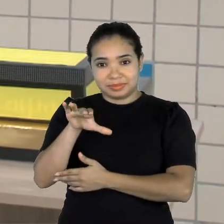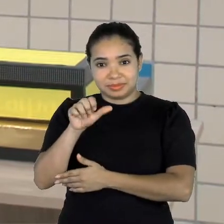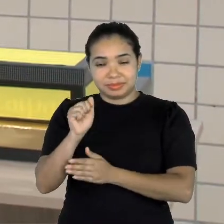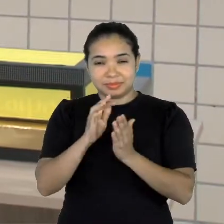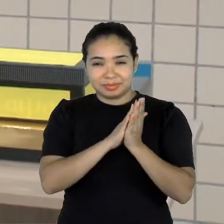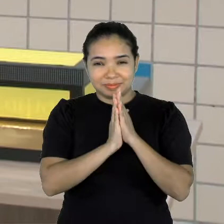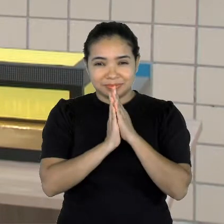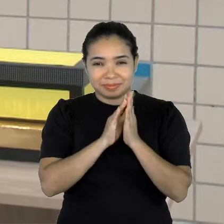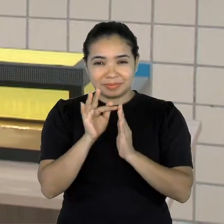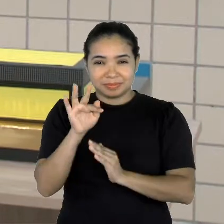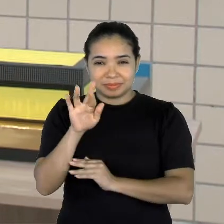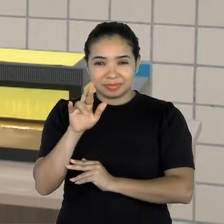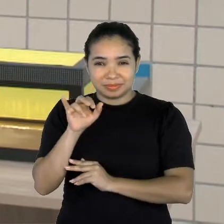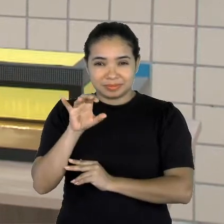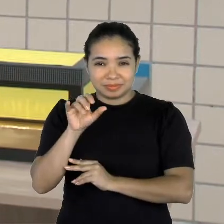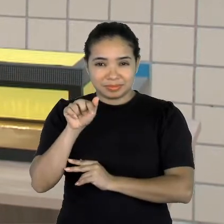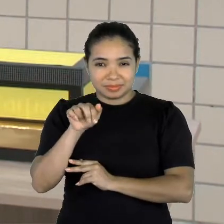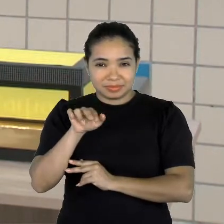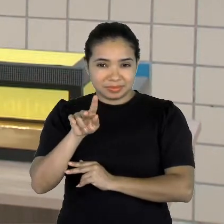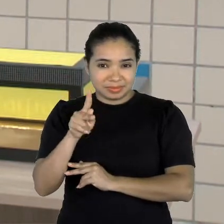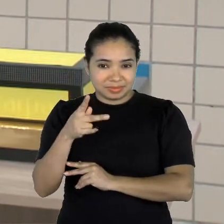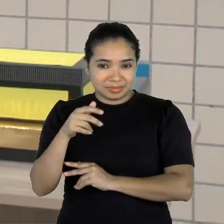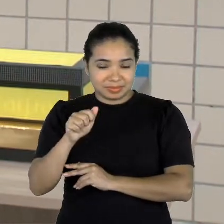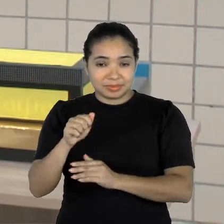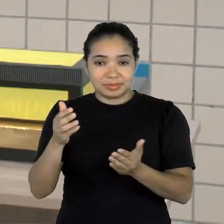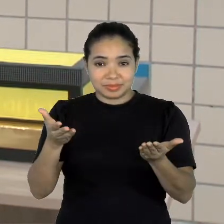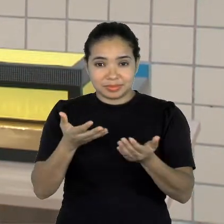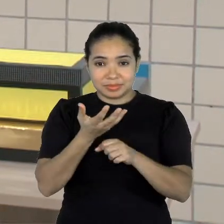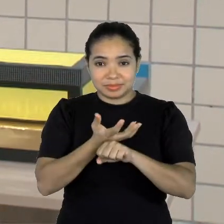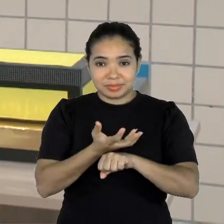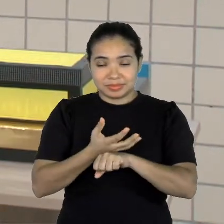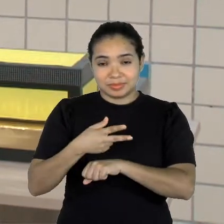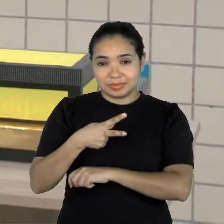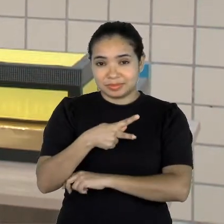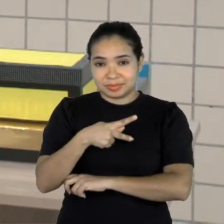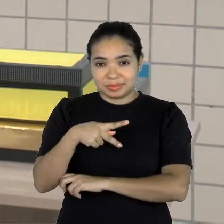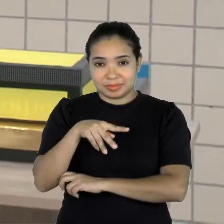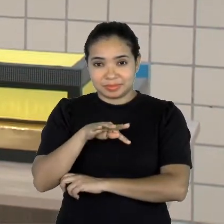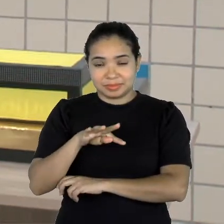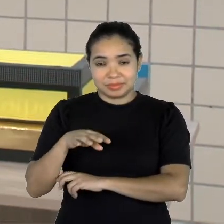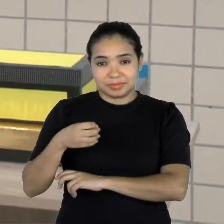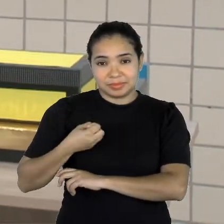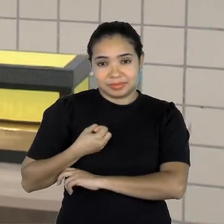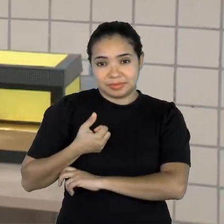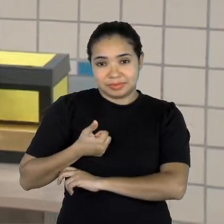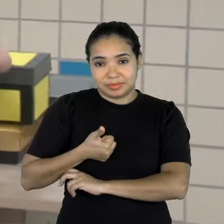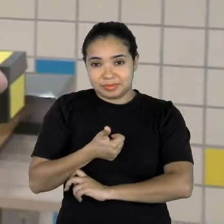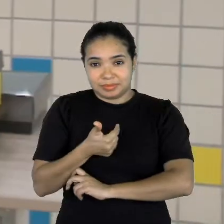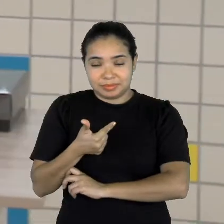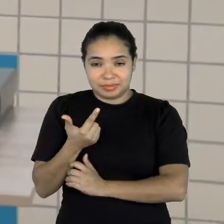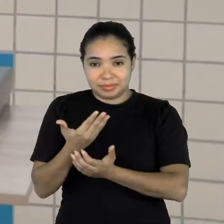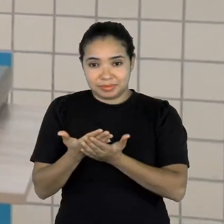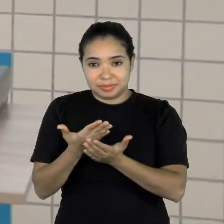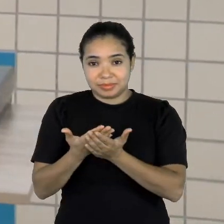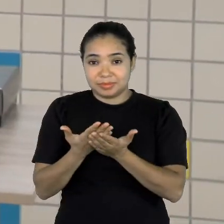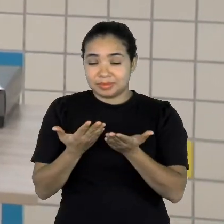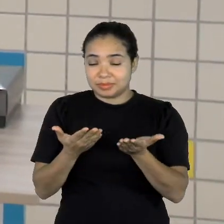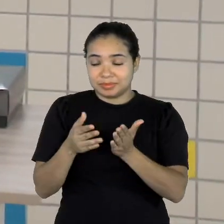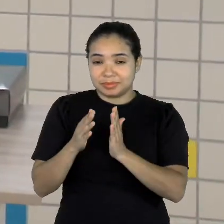com PPT. Hoje é a nossa 12ª aula. Mas antes, a Francisquinha vai ficar aqui